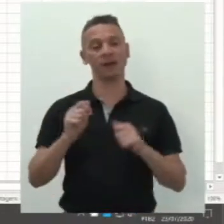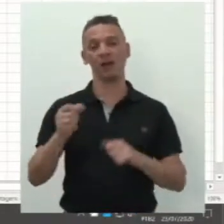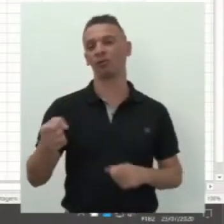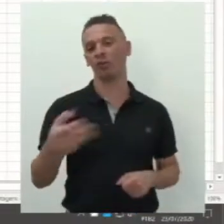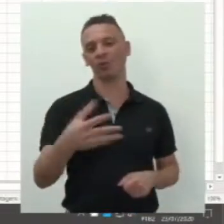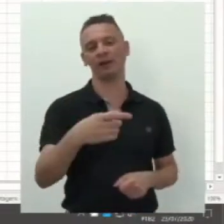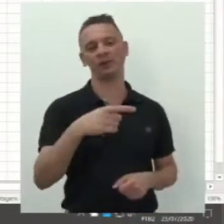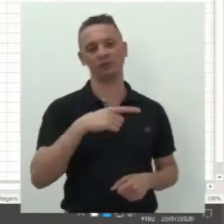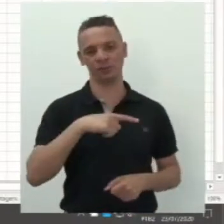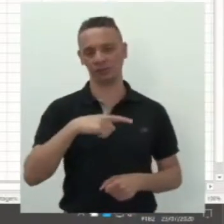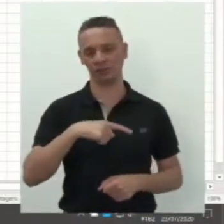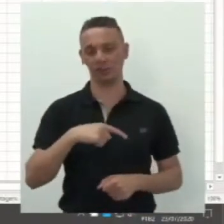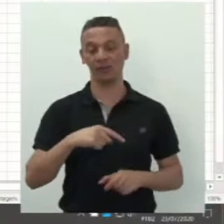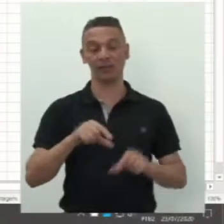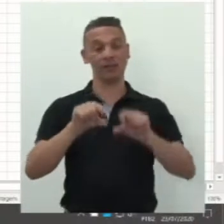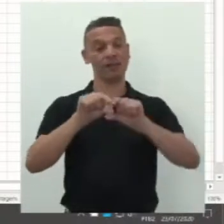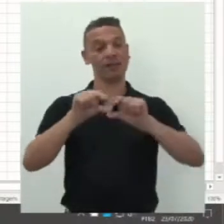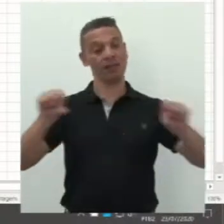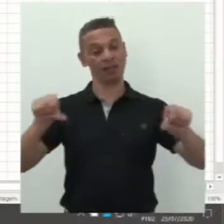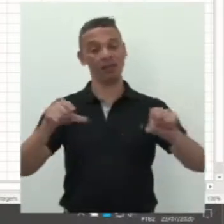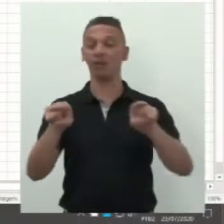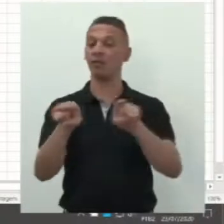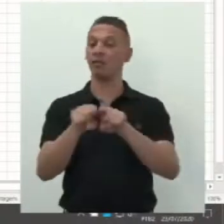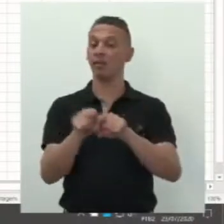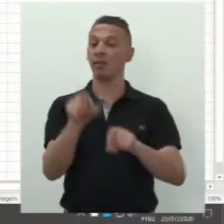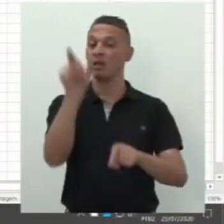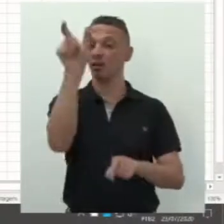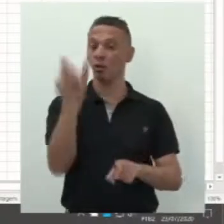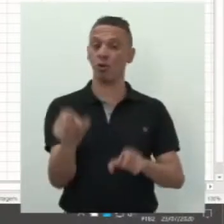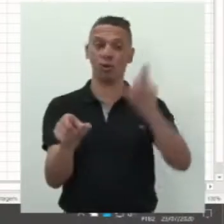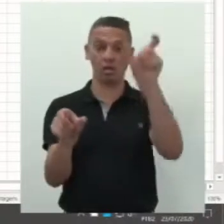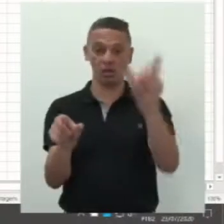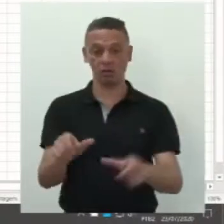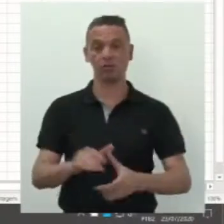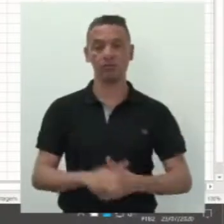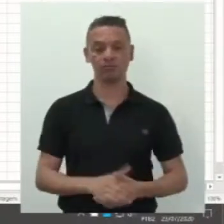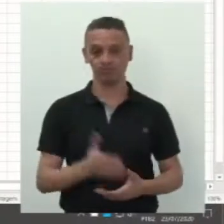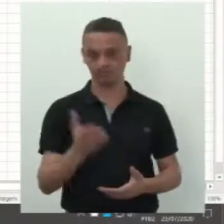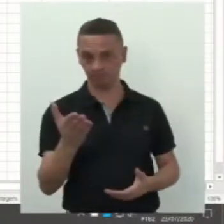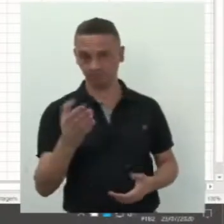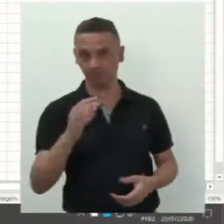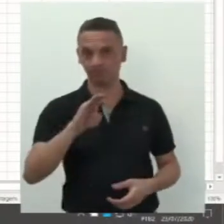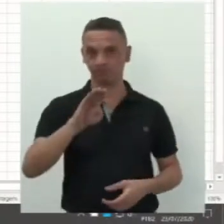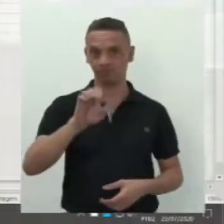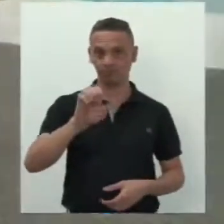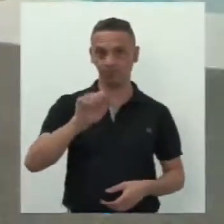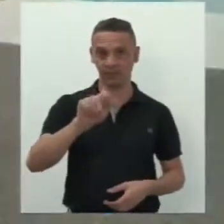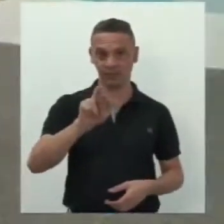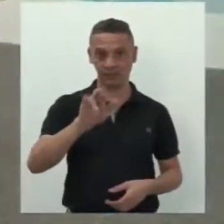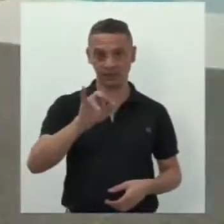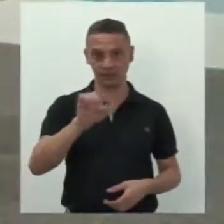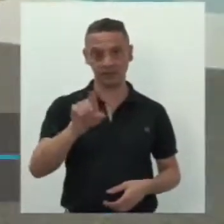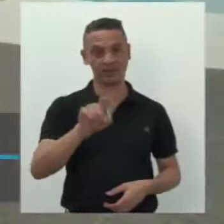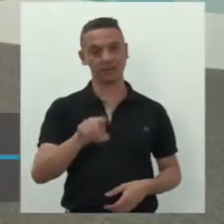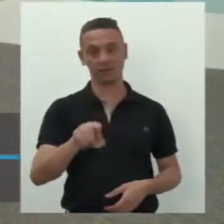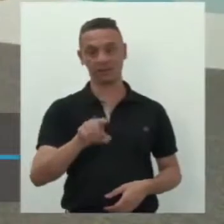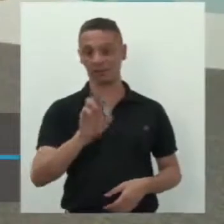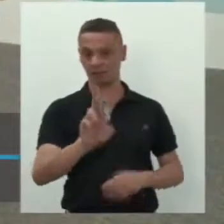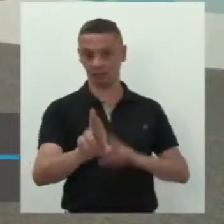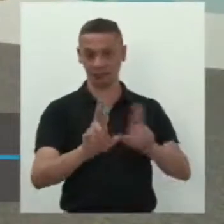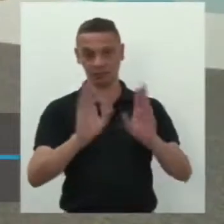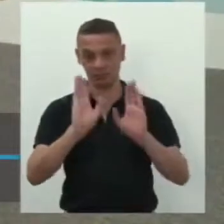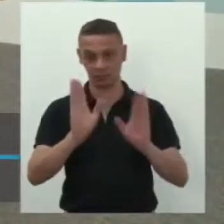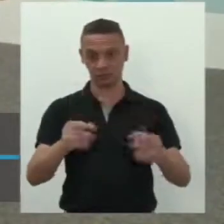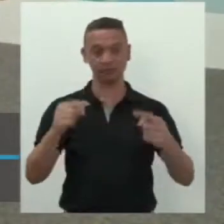ele é tanto para linhas quanto para colunas, tá? Então tá, então Beatriz, acho que está respondida a sua questão aí que você perguntou com relação